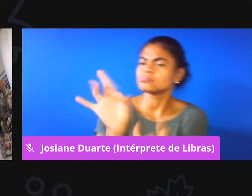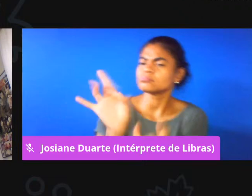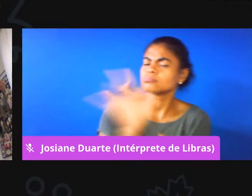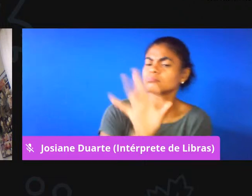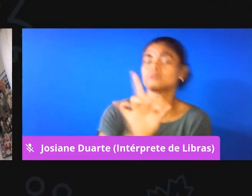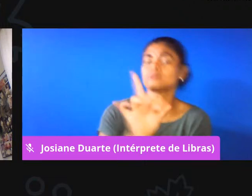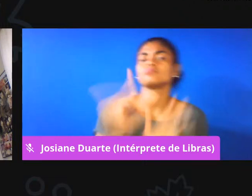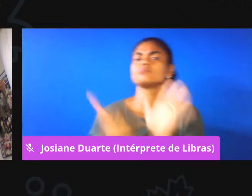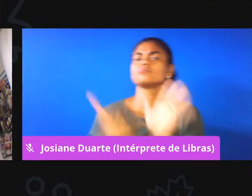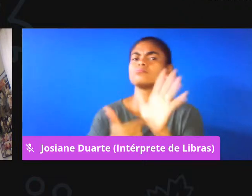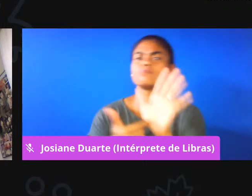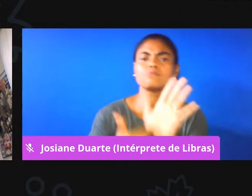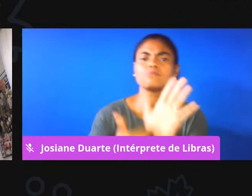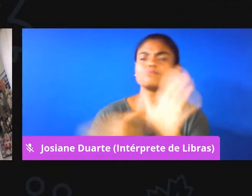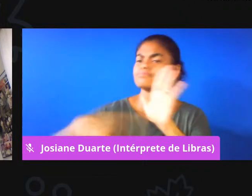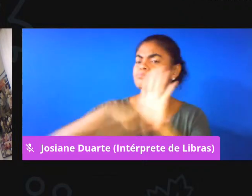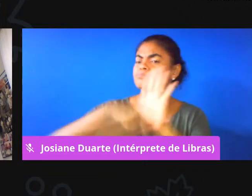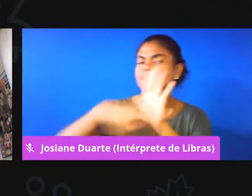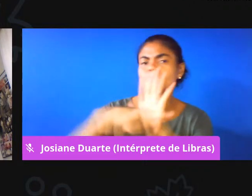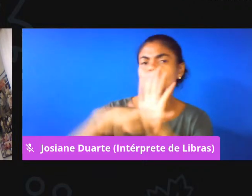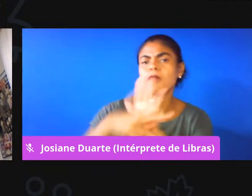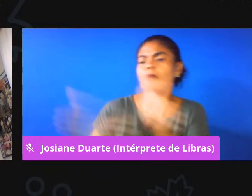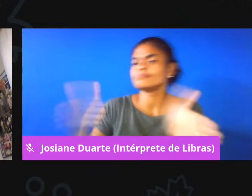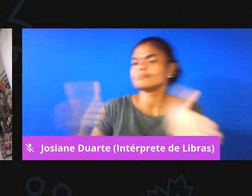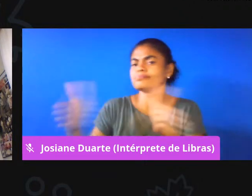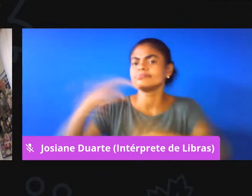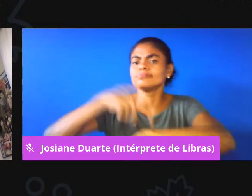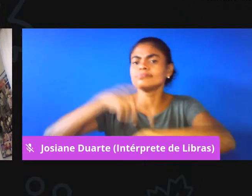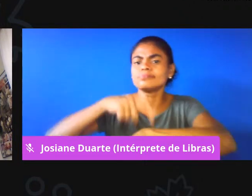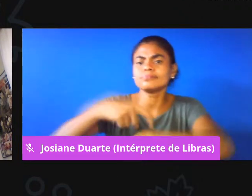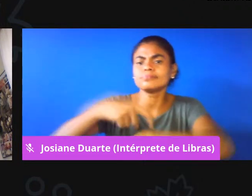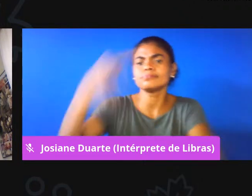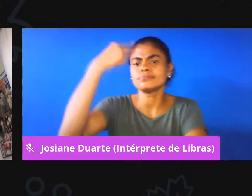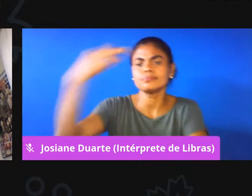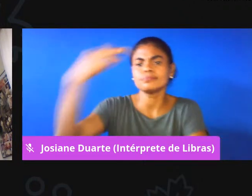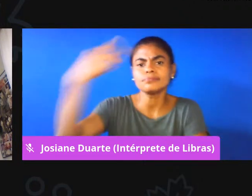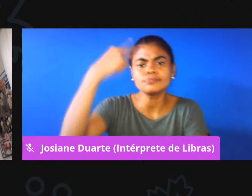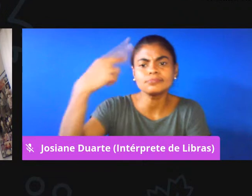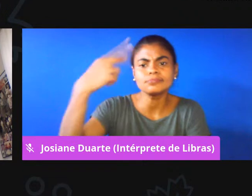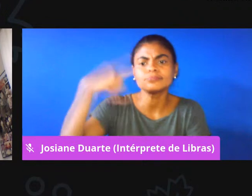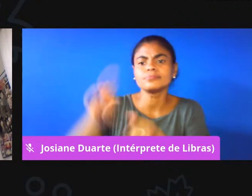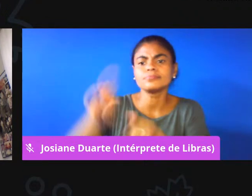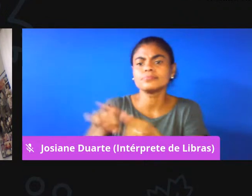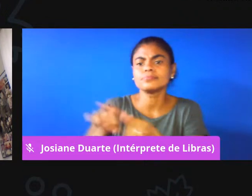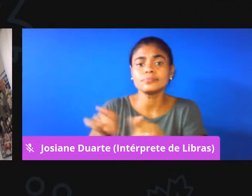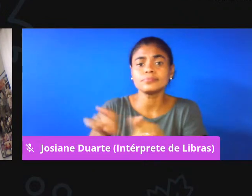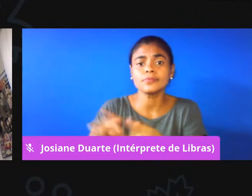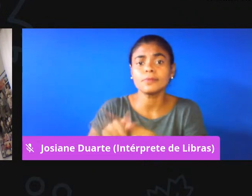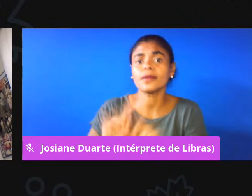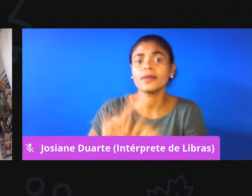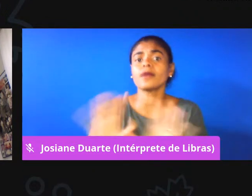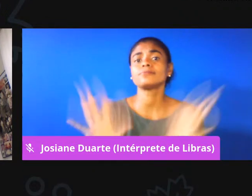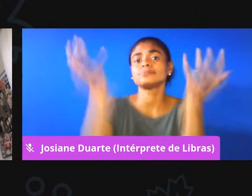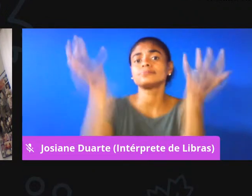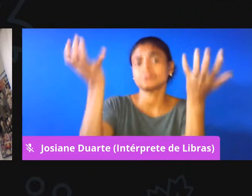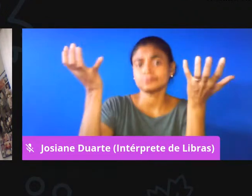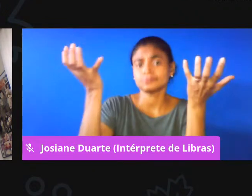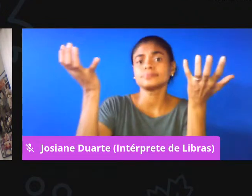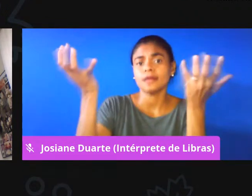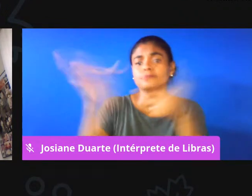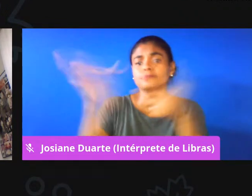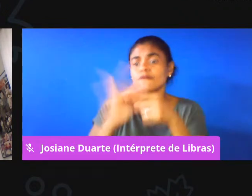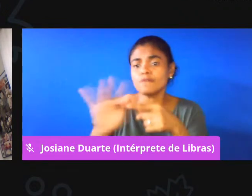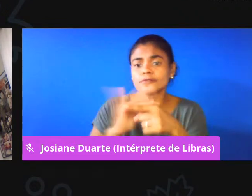período histórico ou à região geográfica em que ocorre, à sua realização fonética, aos morfemas que o compõem, à